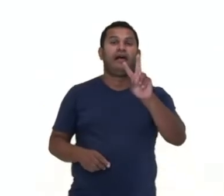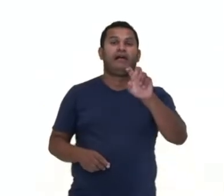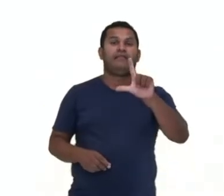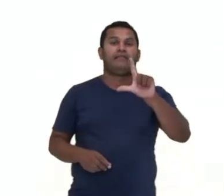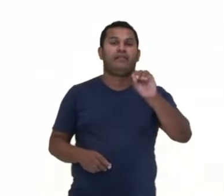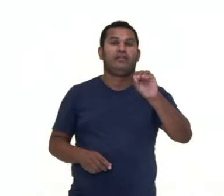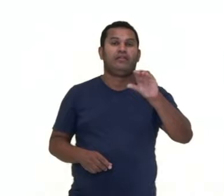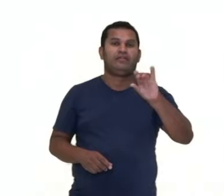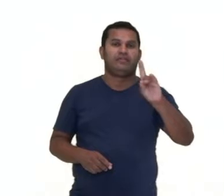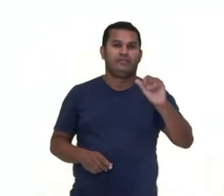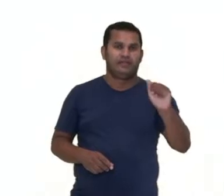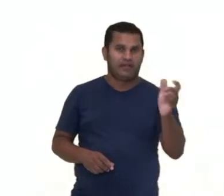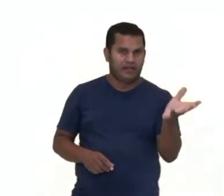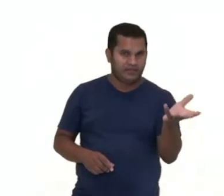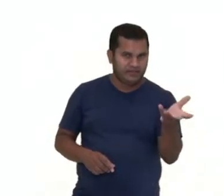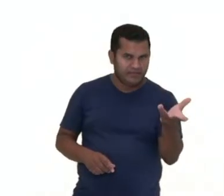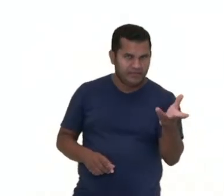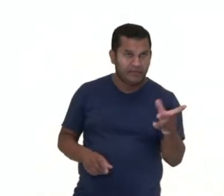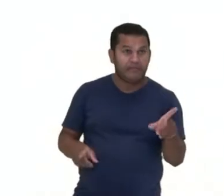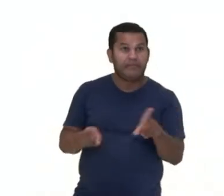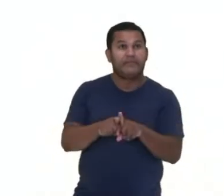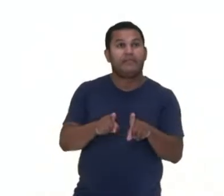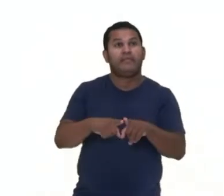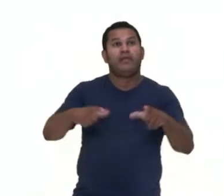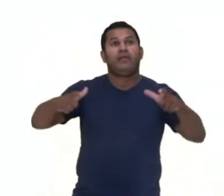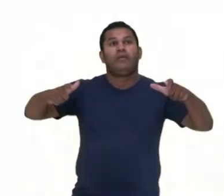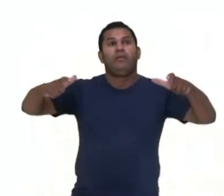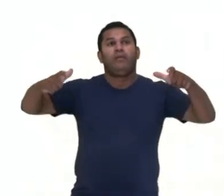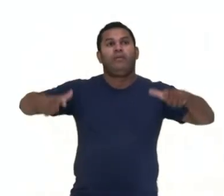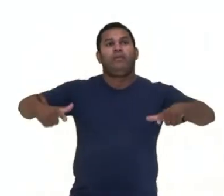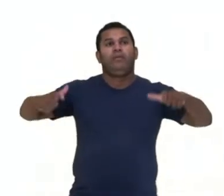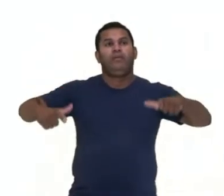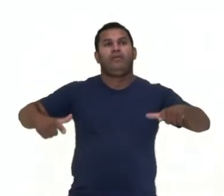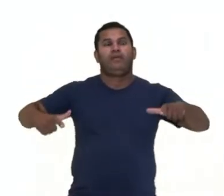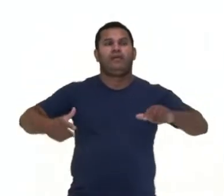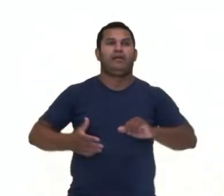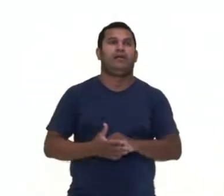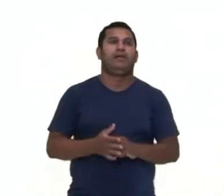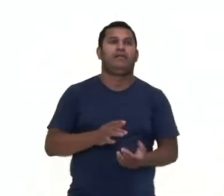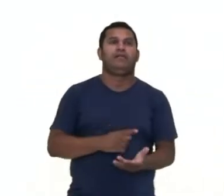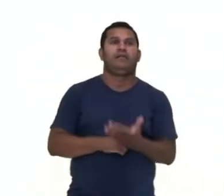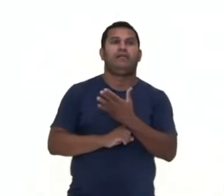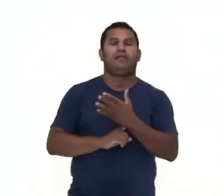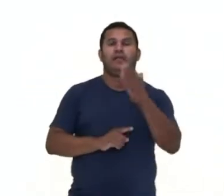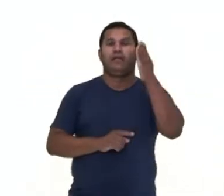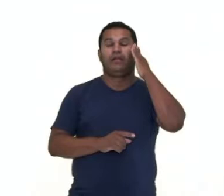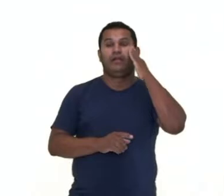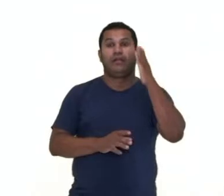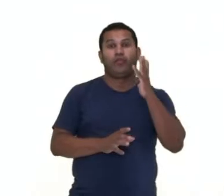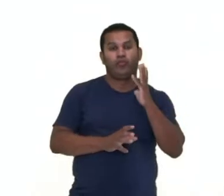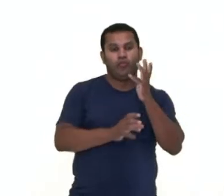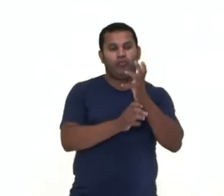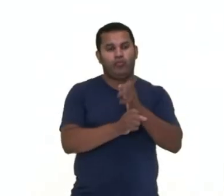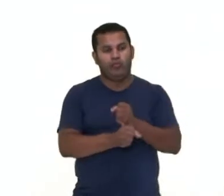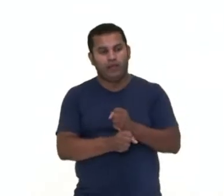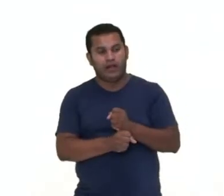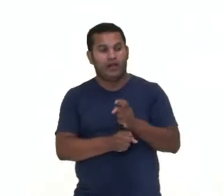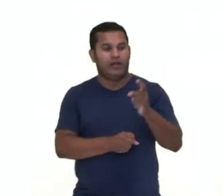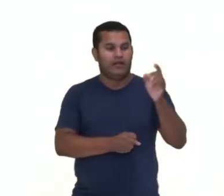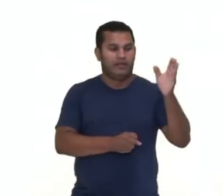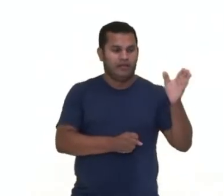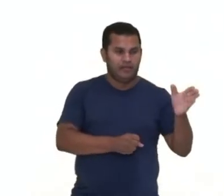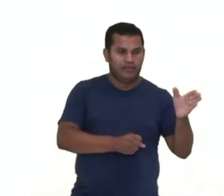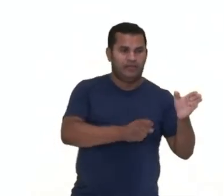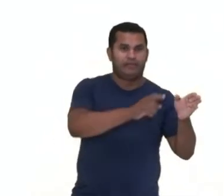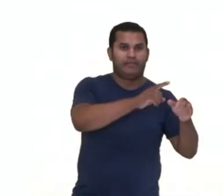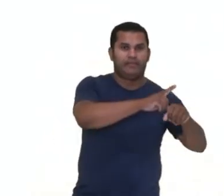igual a VO mais AT, certo? Que é a chamada função horária da velocidade, V igual a VO mais A vezes T,